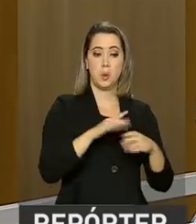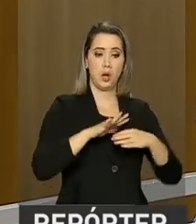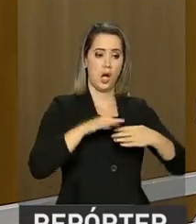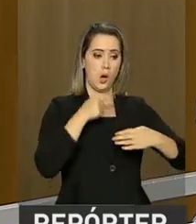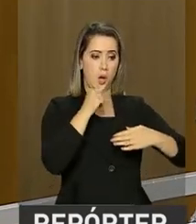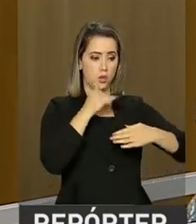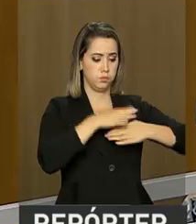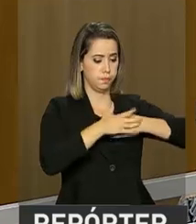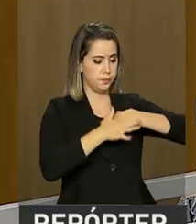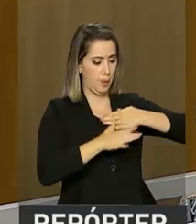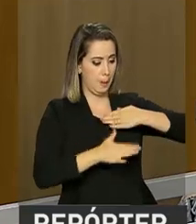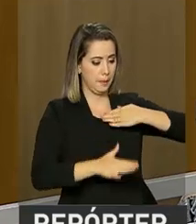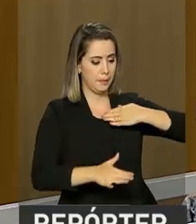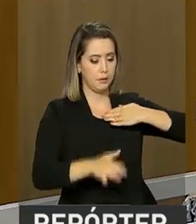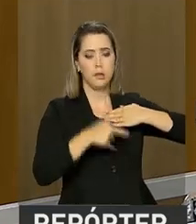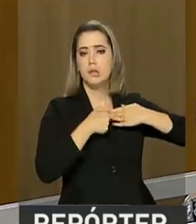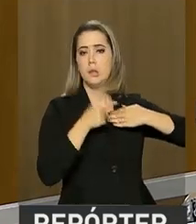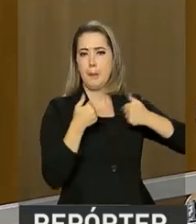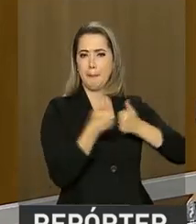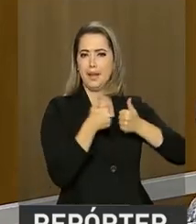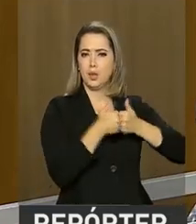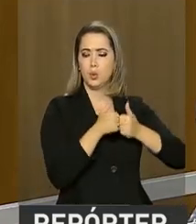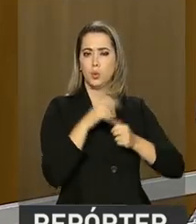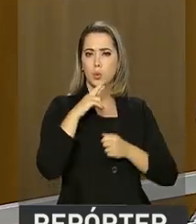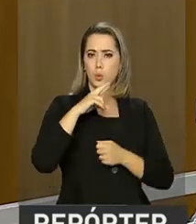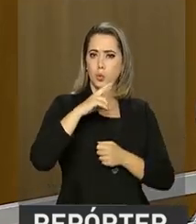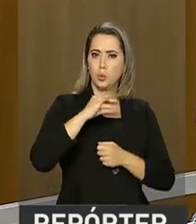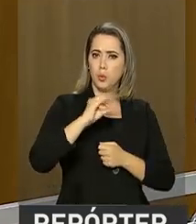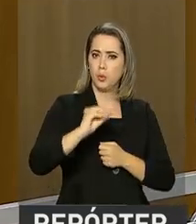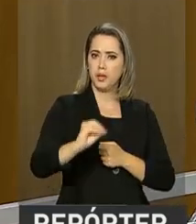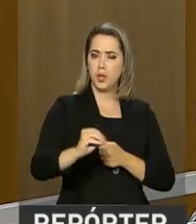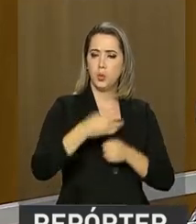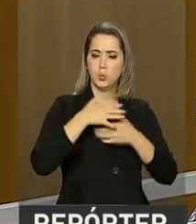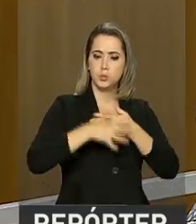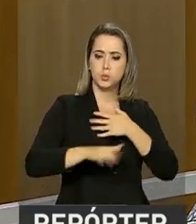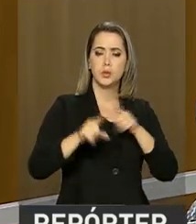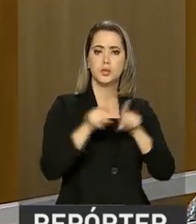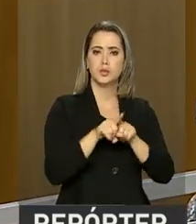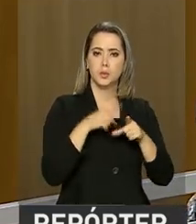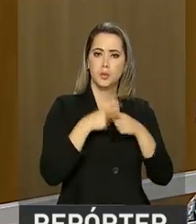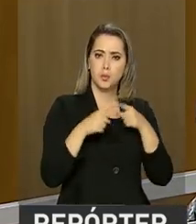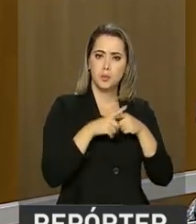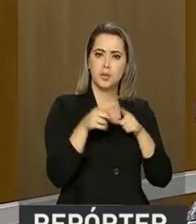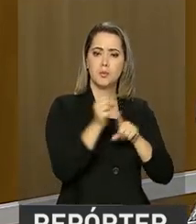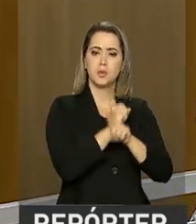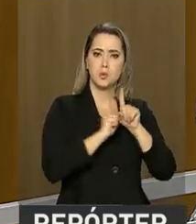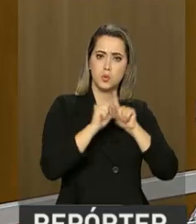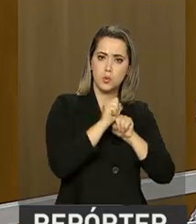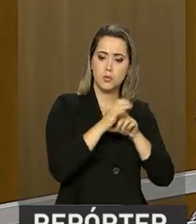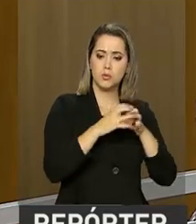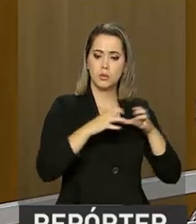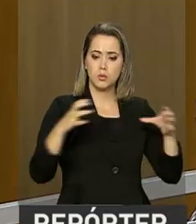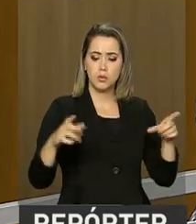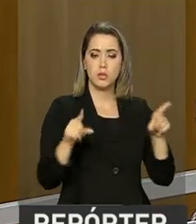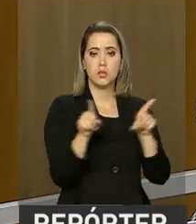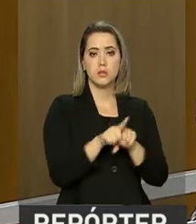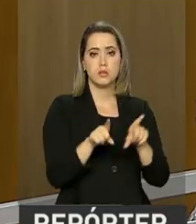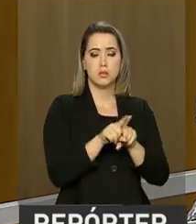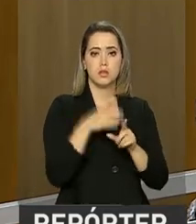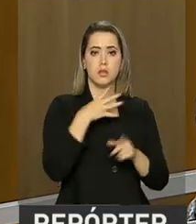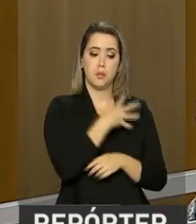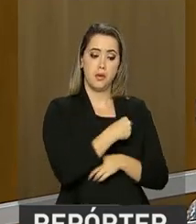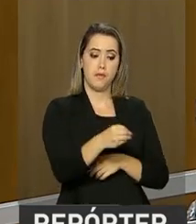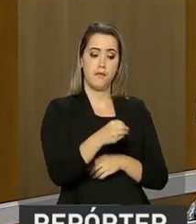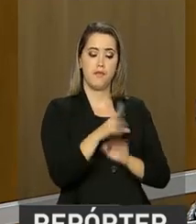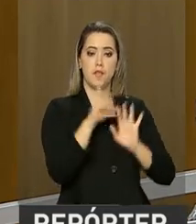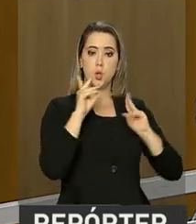encostas, que estão na beira dos ribeirões, dos rios, não é? Que tem uma precariedade social grande, que tenha também filhos